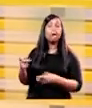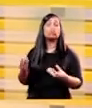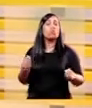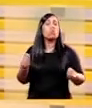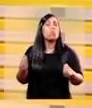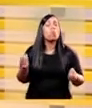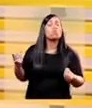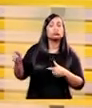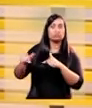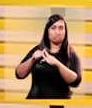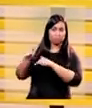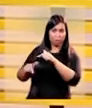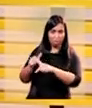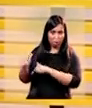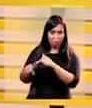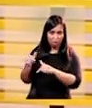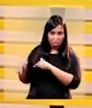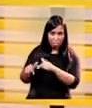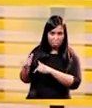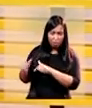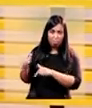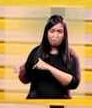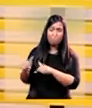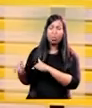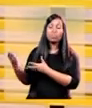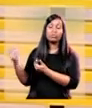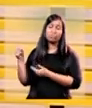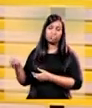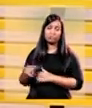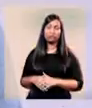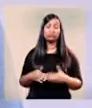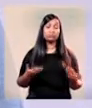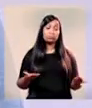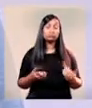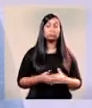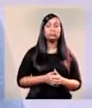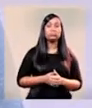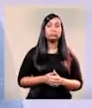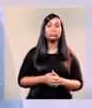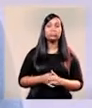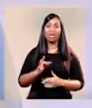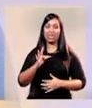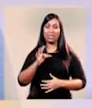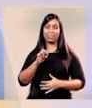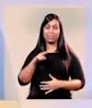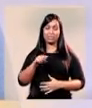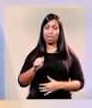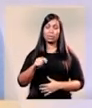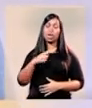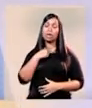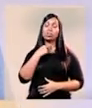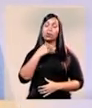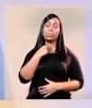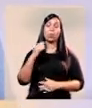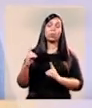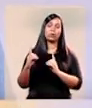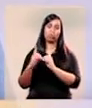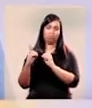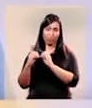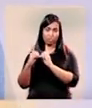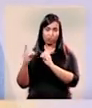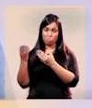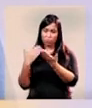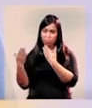é que fica o seu trabalho com esses adolescentes? Notei, eu não posso atuar como clínica, tá? Okay.